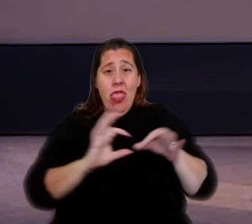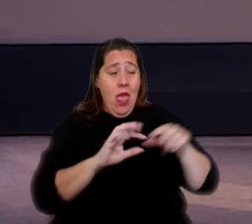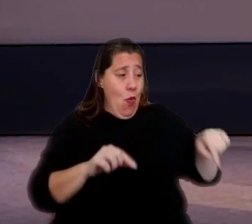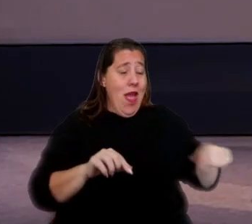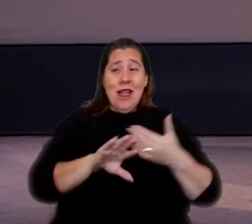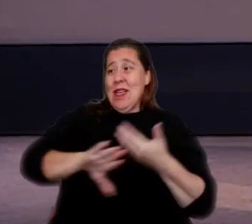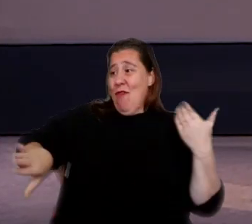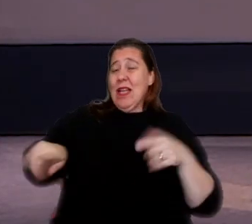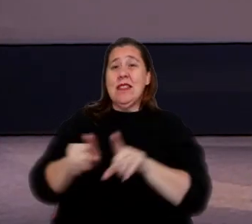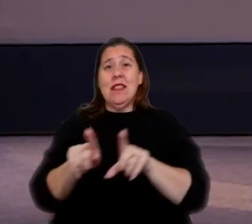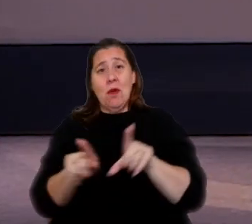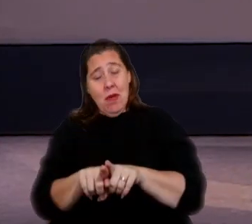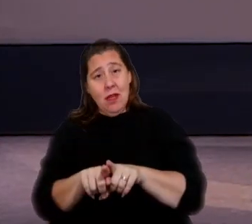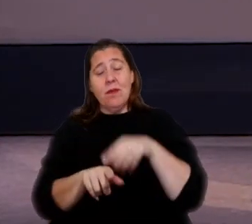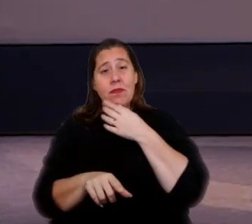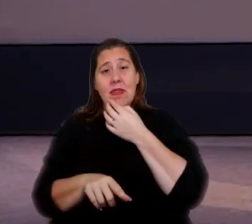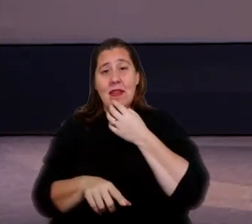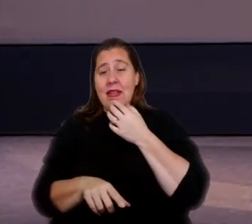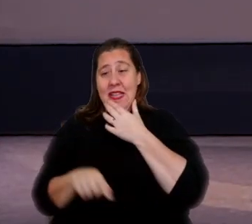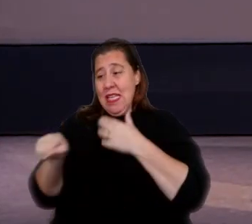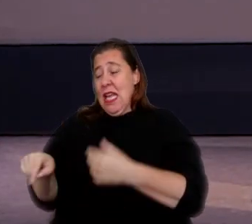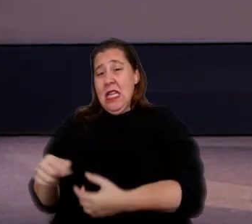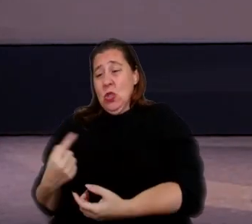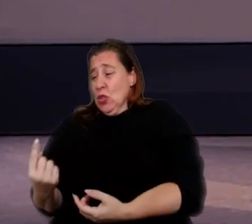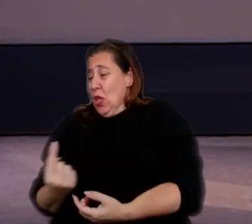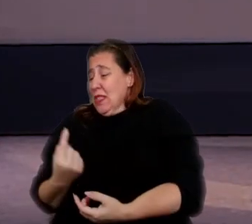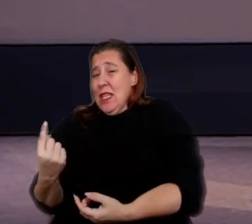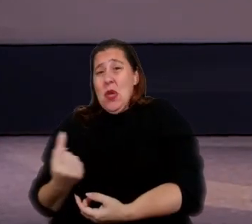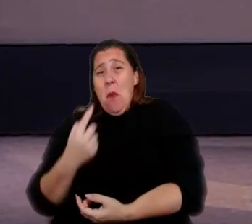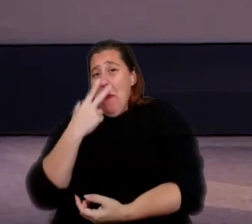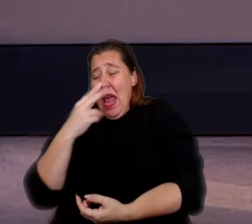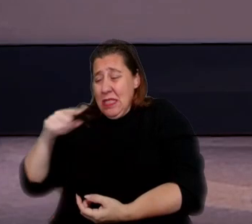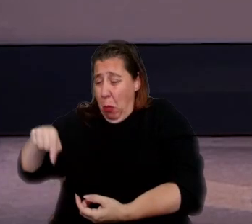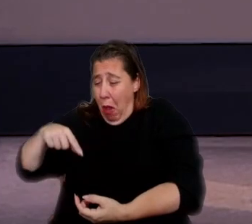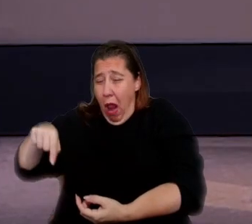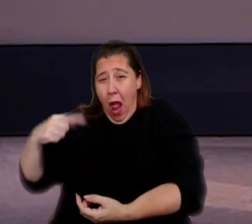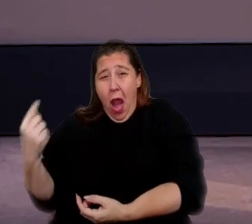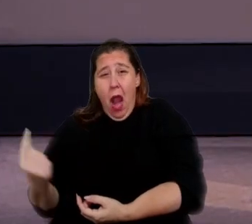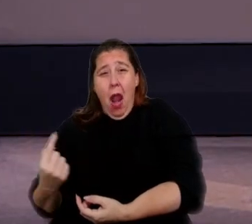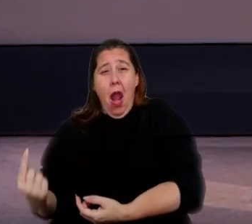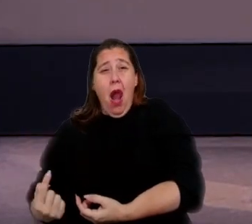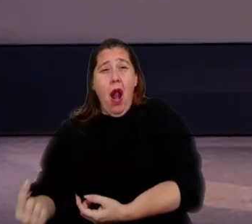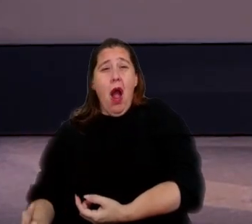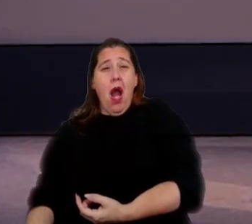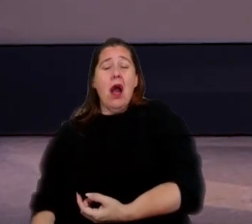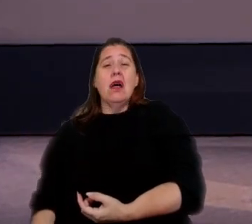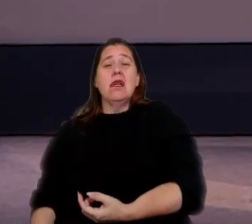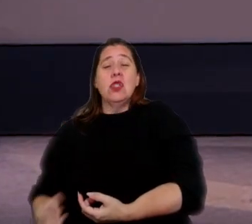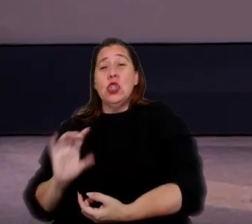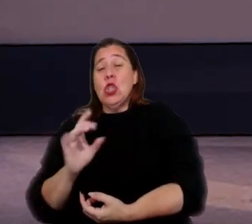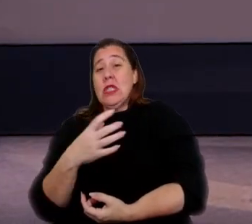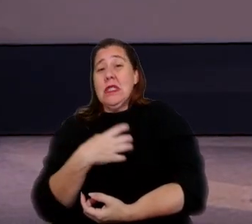Léo, o Léo se afasta dele, ele cai no abismo. E quando a pessoa cai no